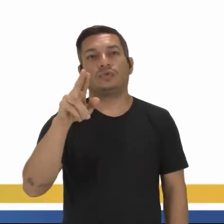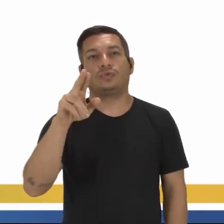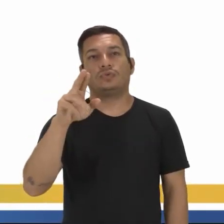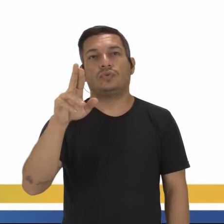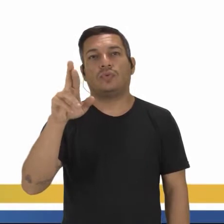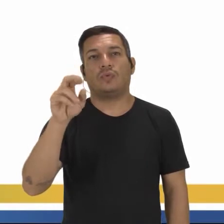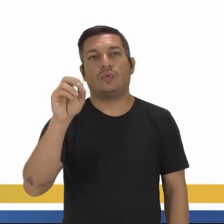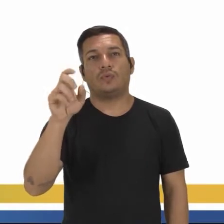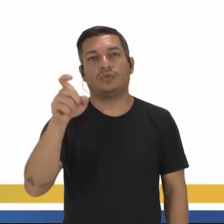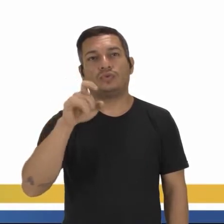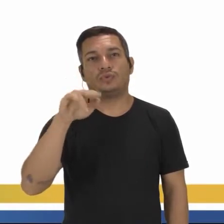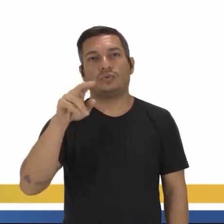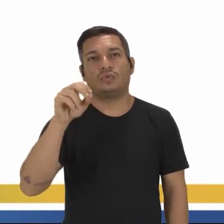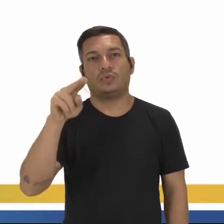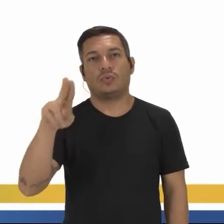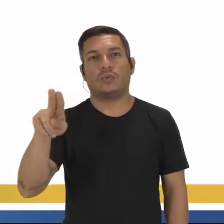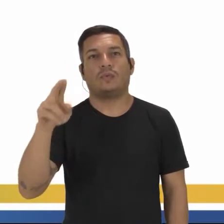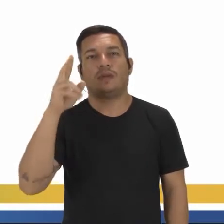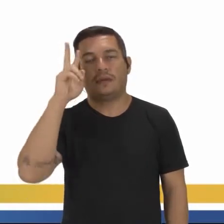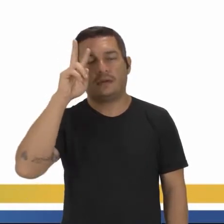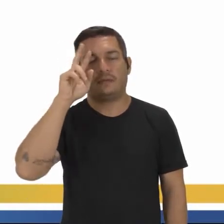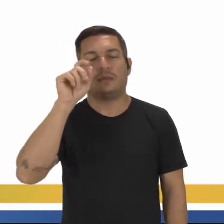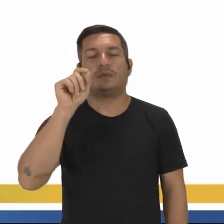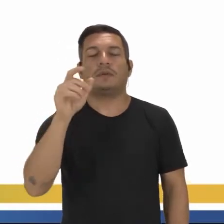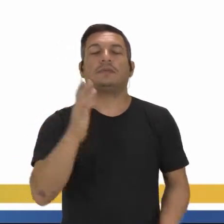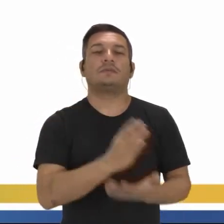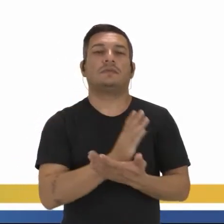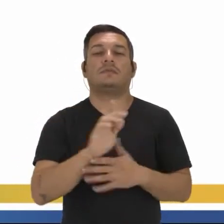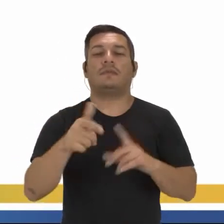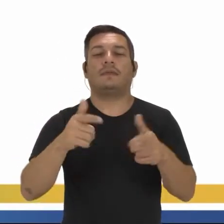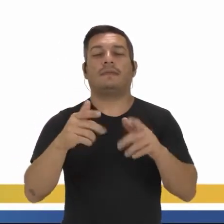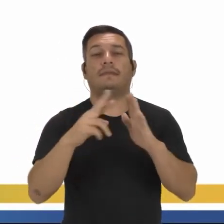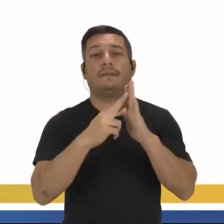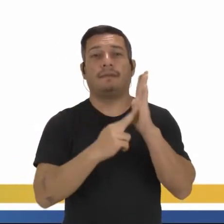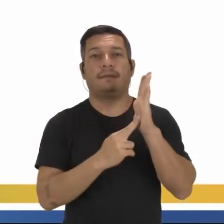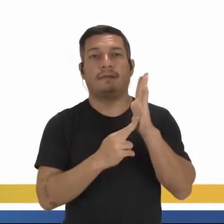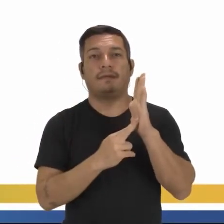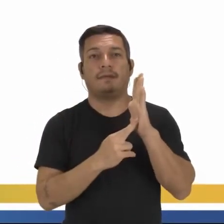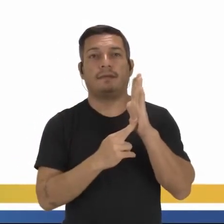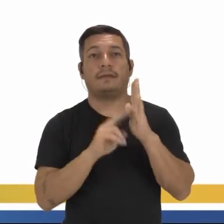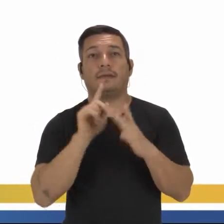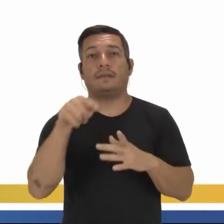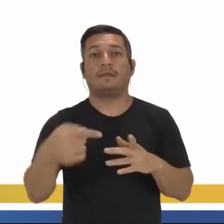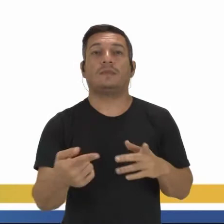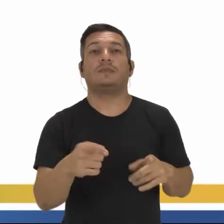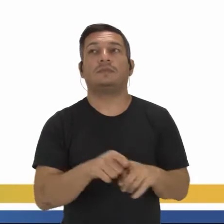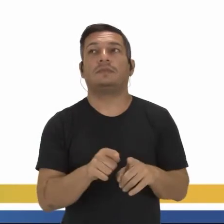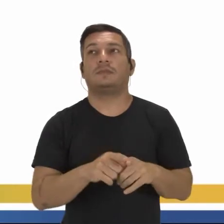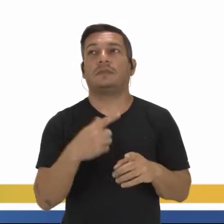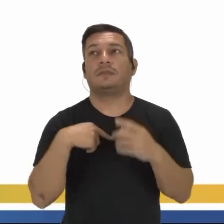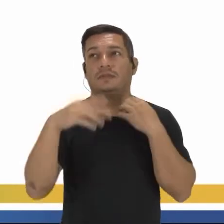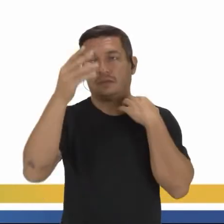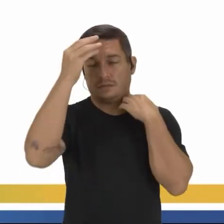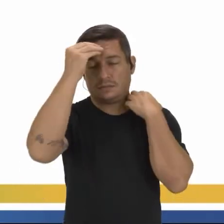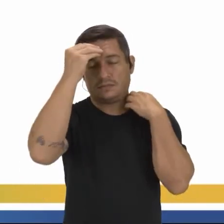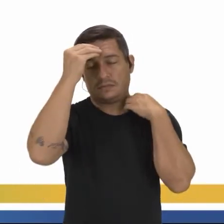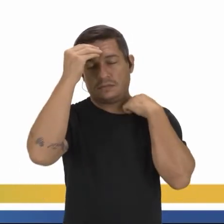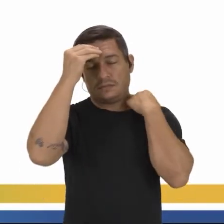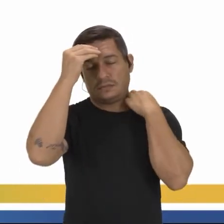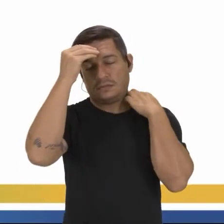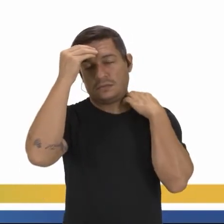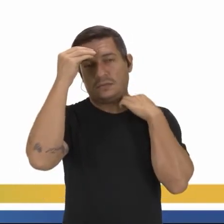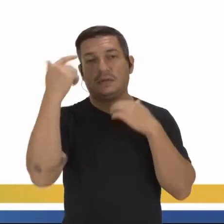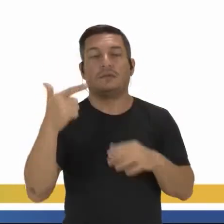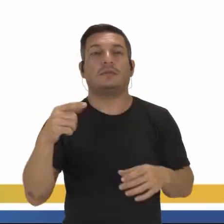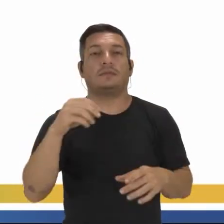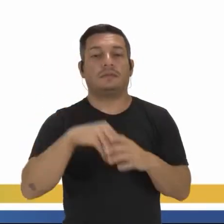né? Rouxinol vai me fazer lembrar de algumas letras já da regra. E depois eu memorizo as que não estão